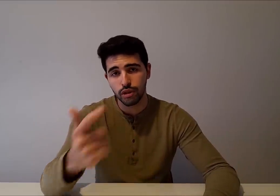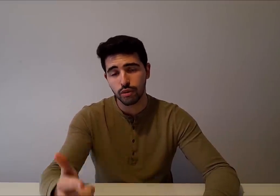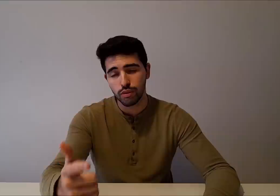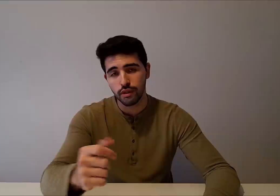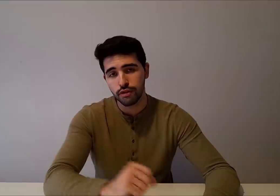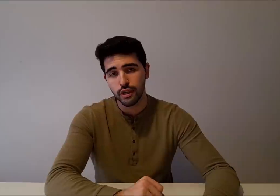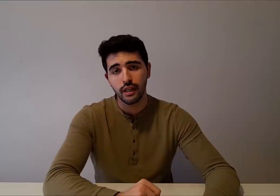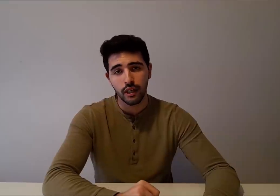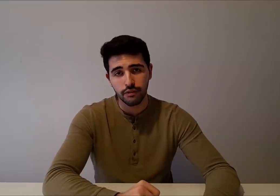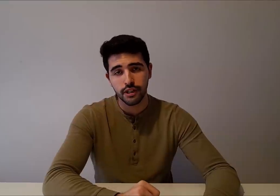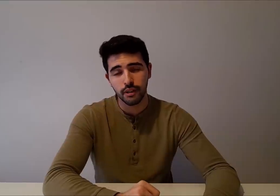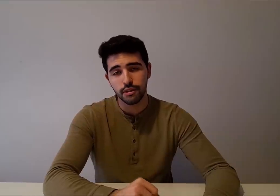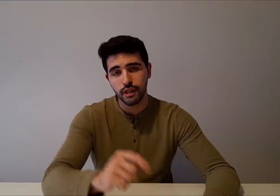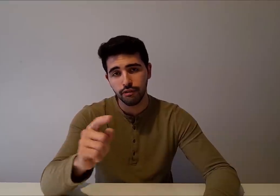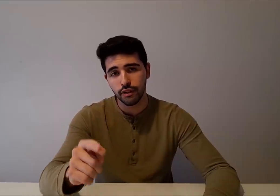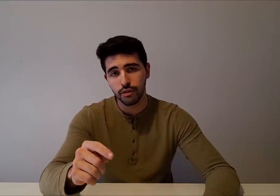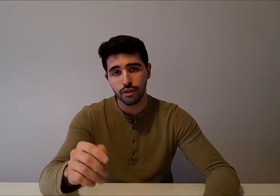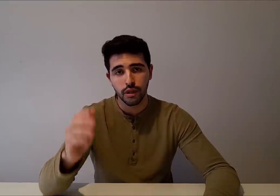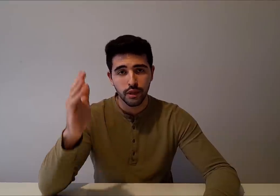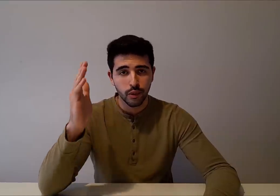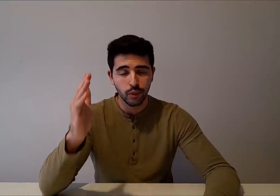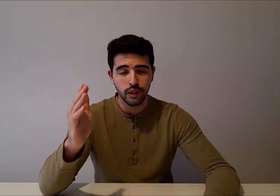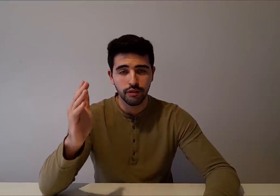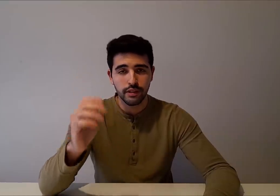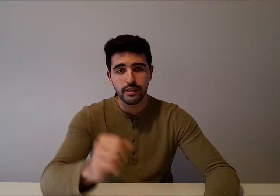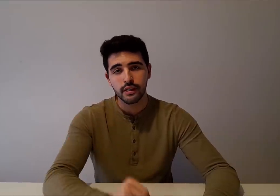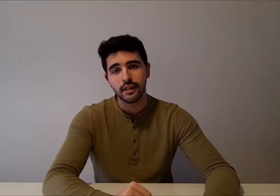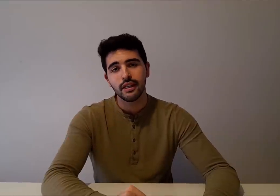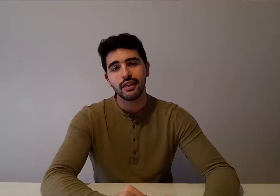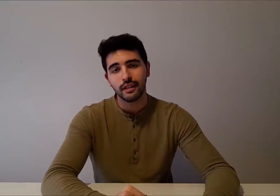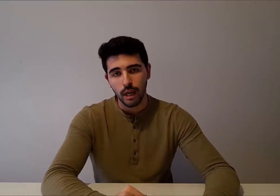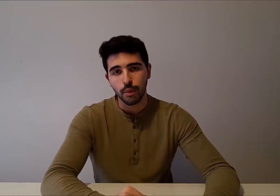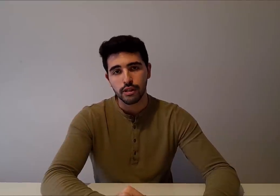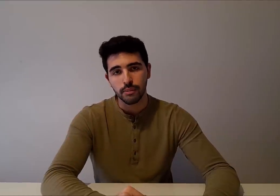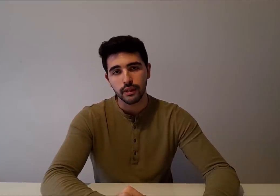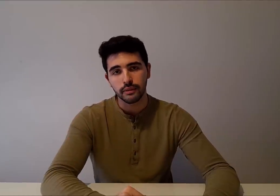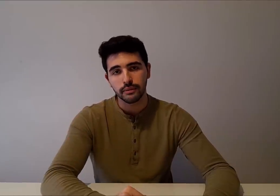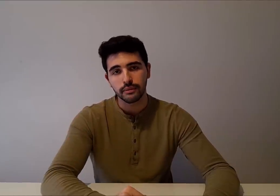mês para conteúdos exclusivos Live streams e vídeos curtirem-se e até a próxima